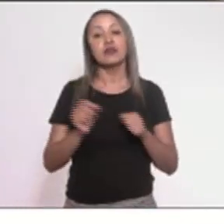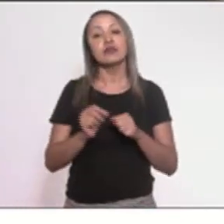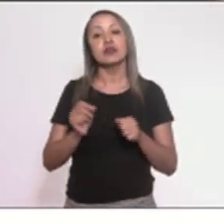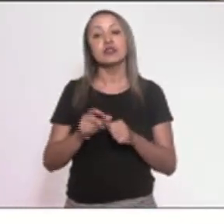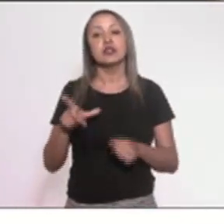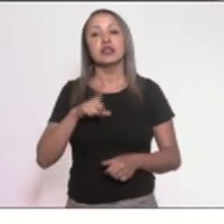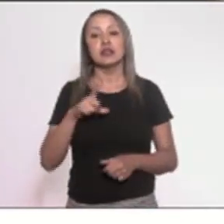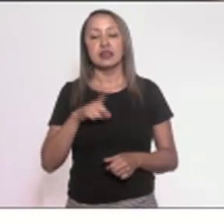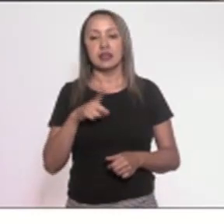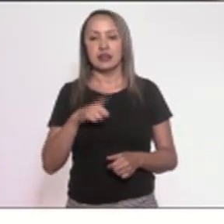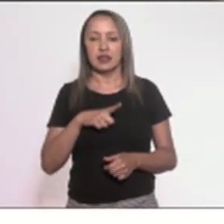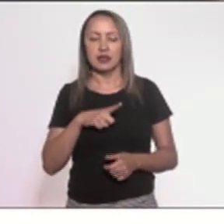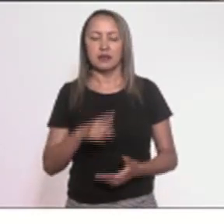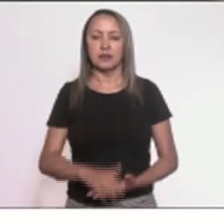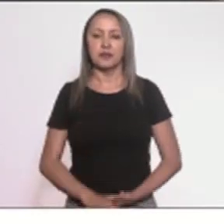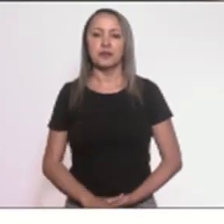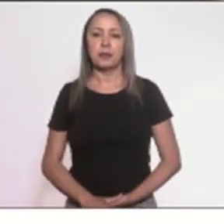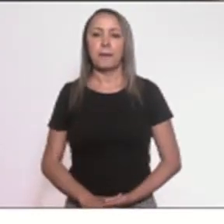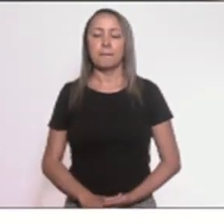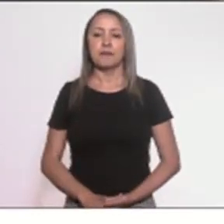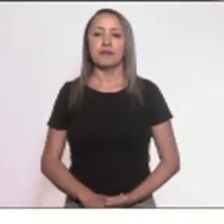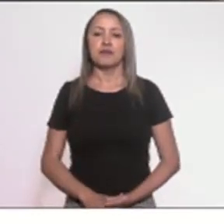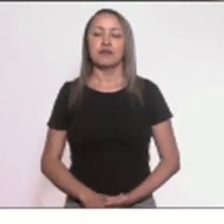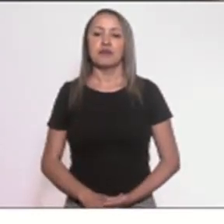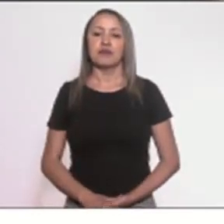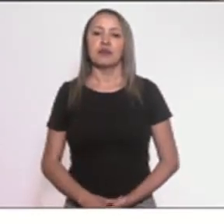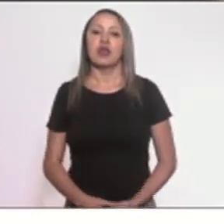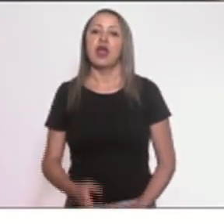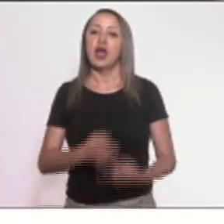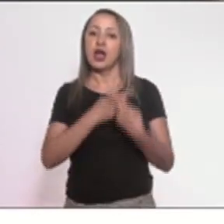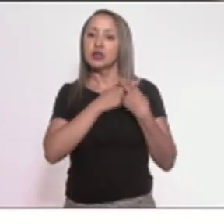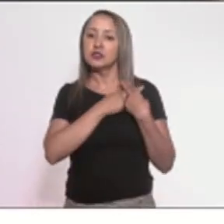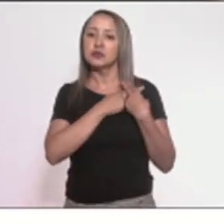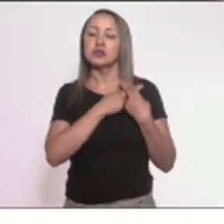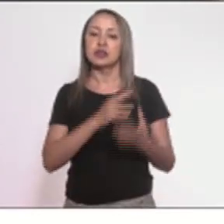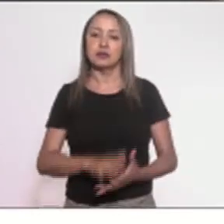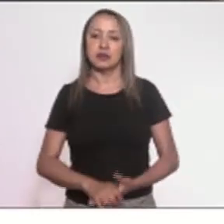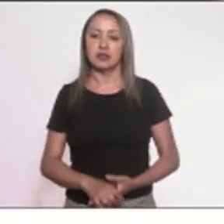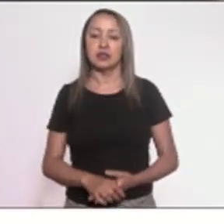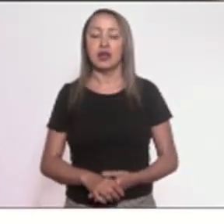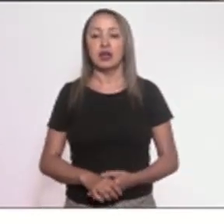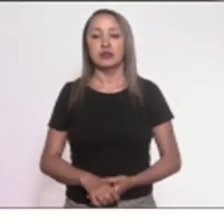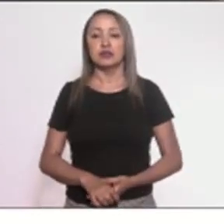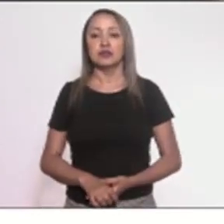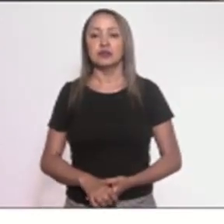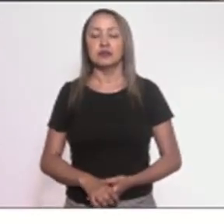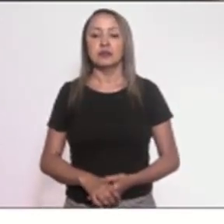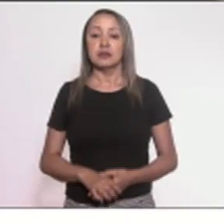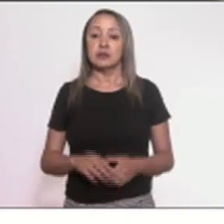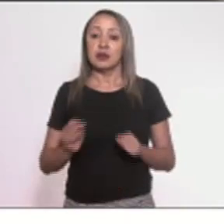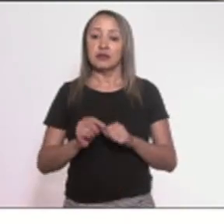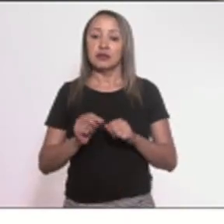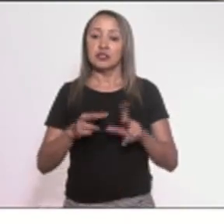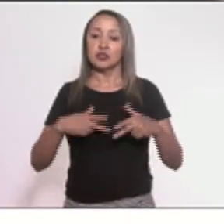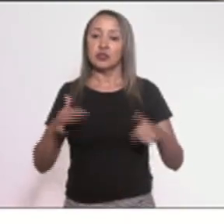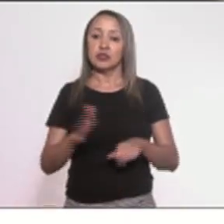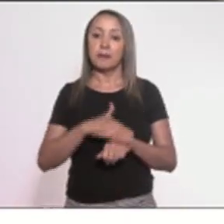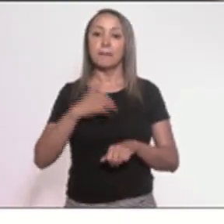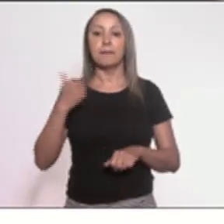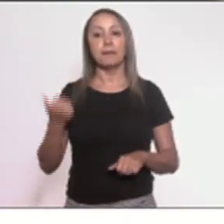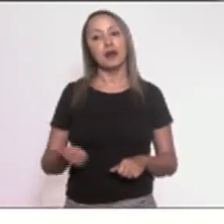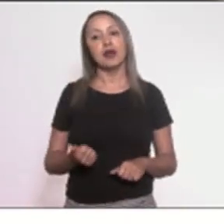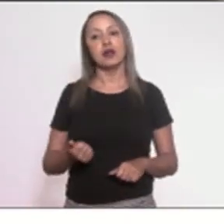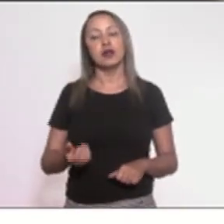têm aí uma responsabilização para colocar em cima dessa casa para melhoria e garantia